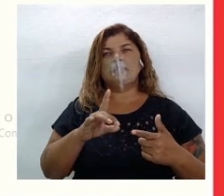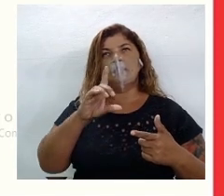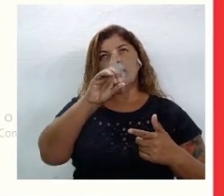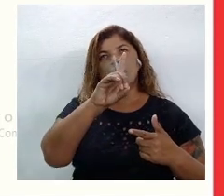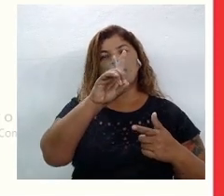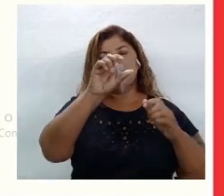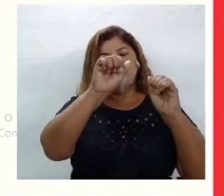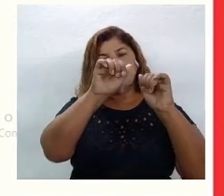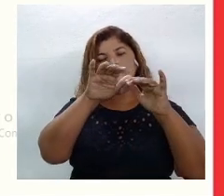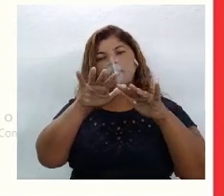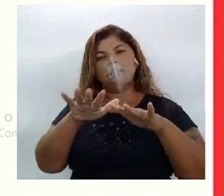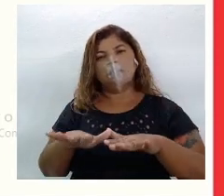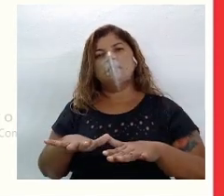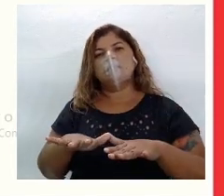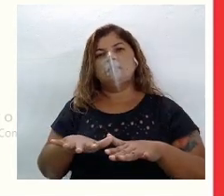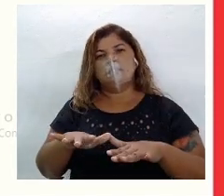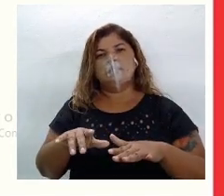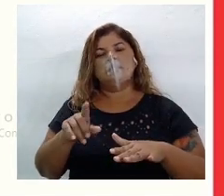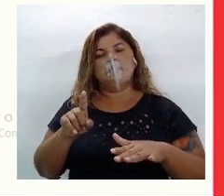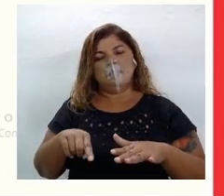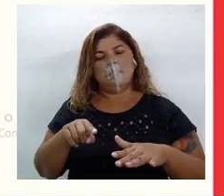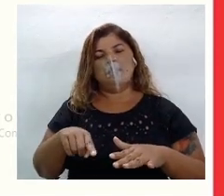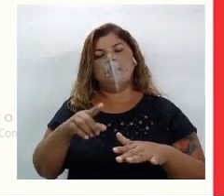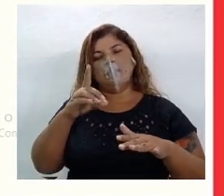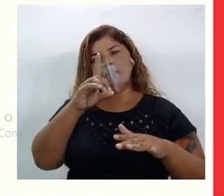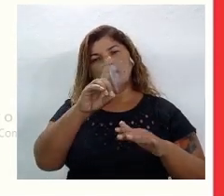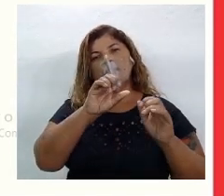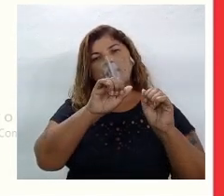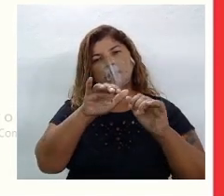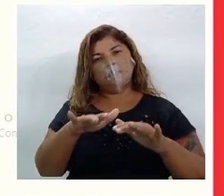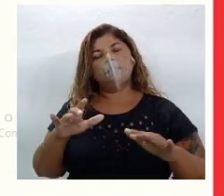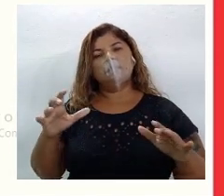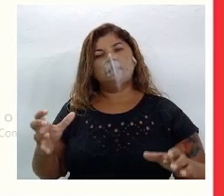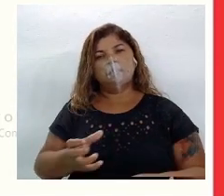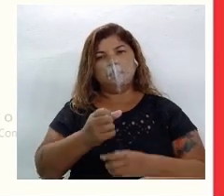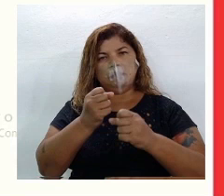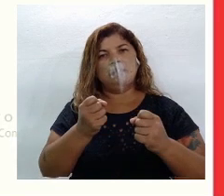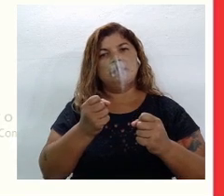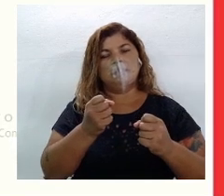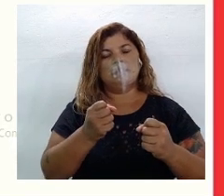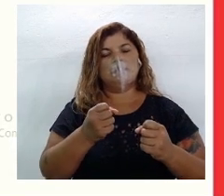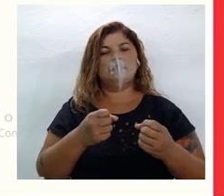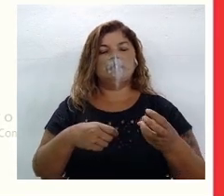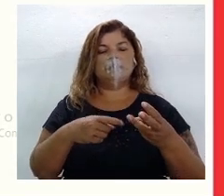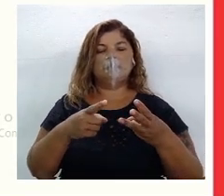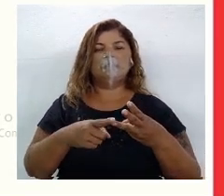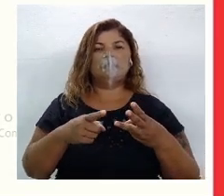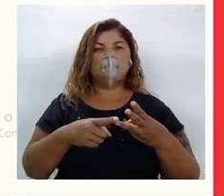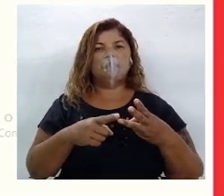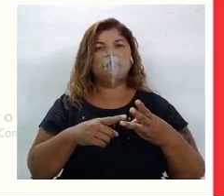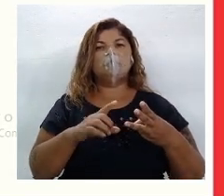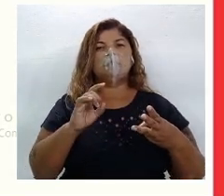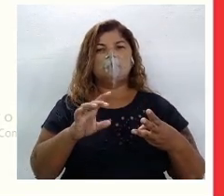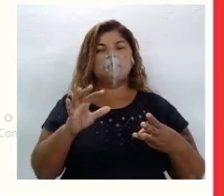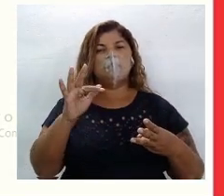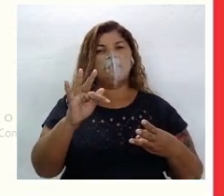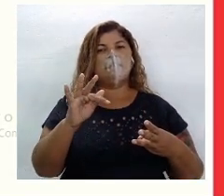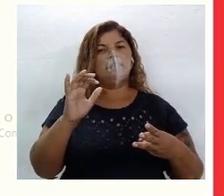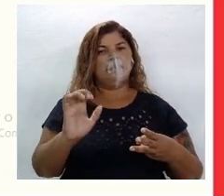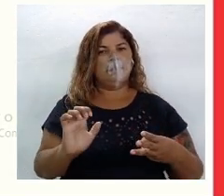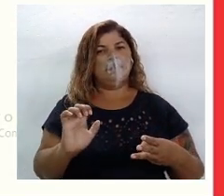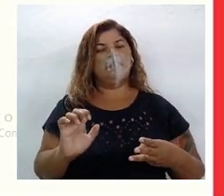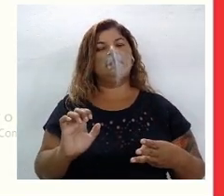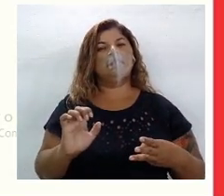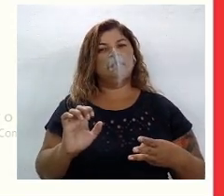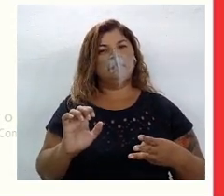graça divina. É através da graça divina que nós temos a salvação. Terceiro, somente a fé.